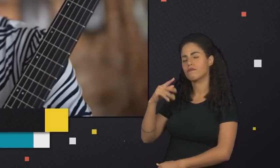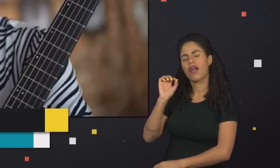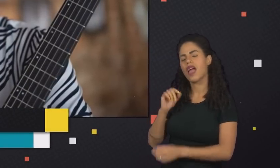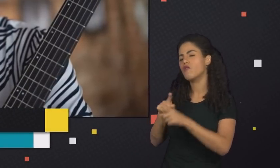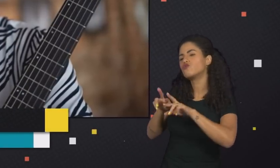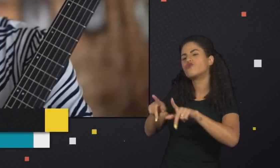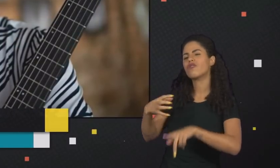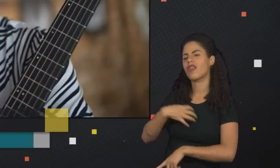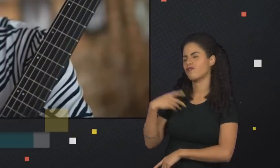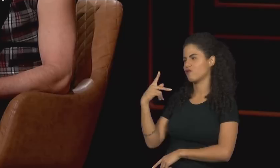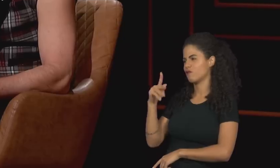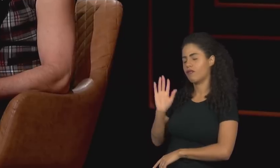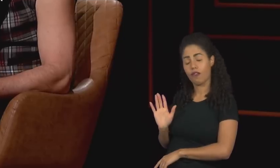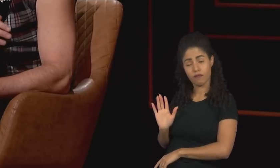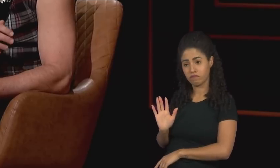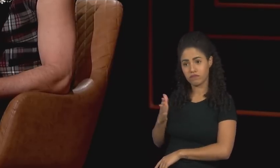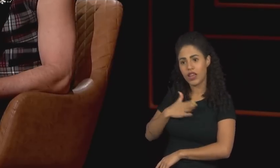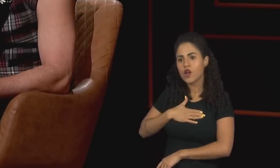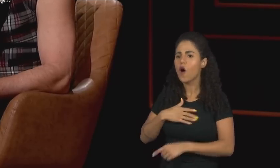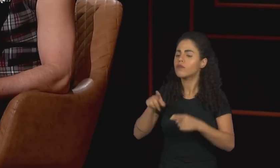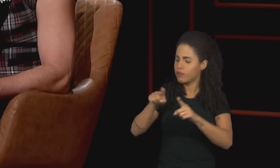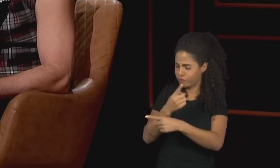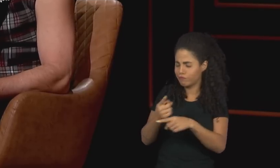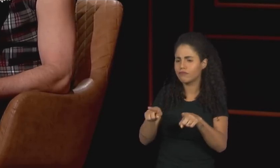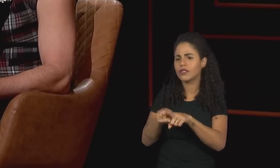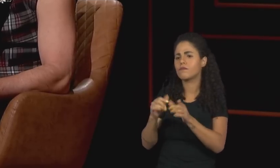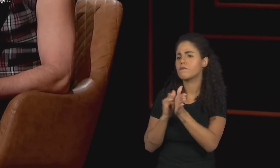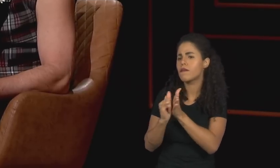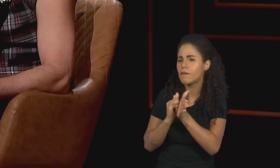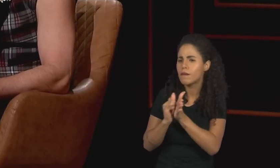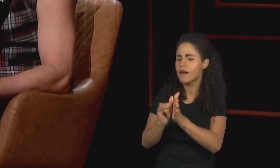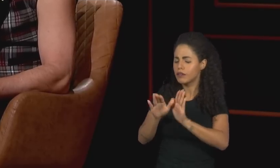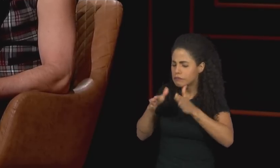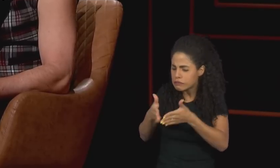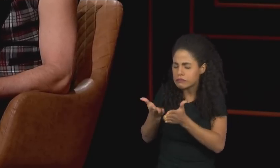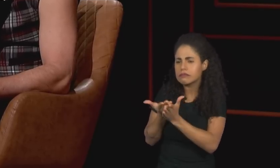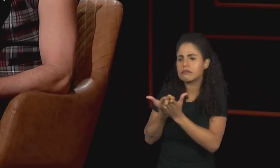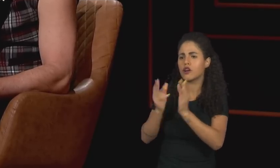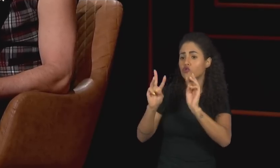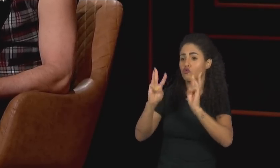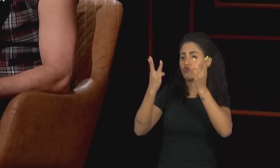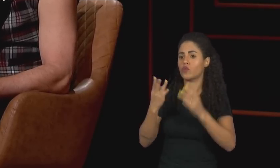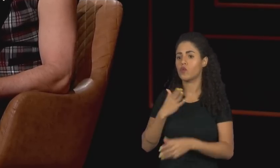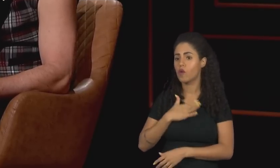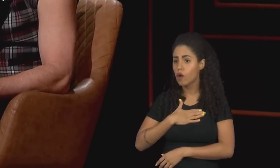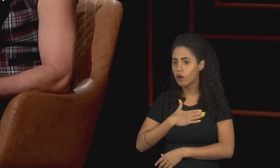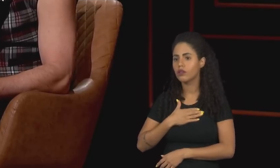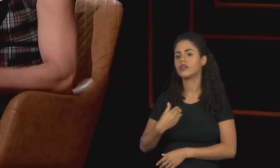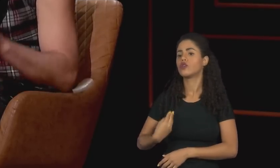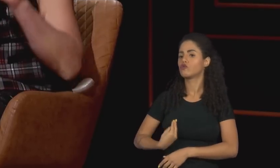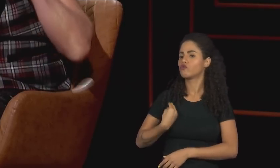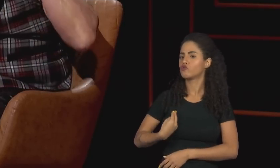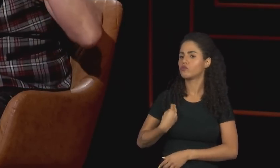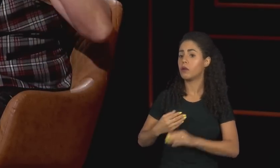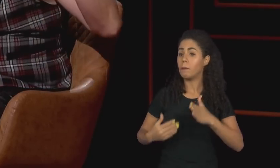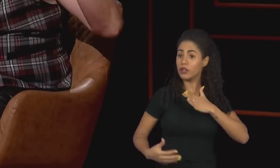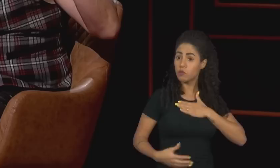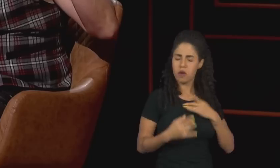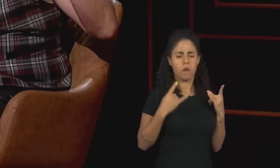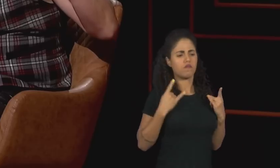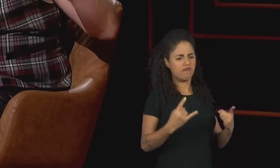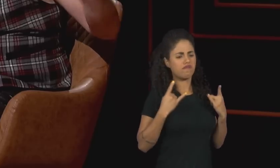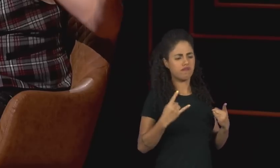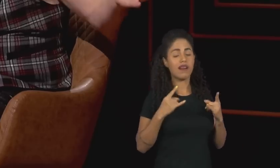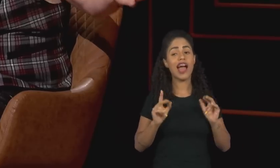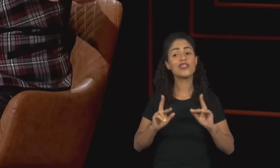a bênção da Nina Hagen, dos anos de Nova York, dedicação de show, né? E por estar sempre no estilo rock and roll, mas sempre com a cabeça